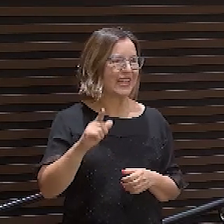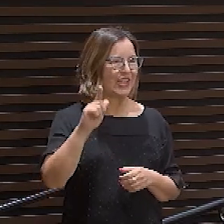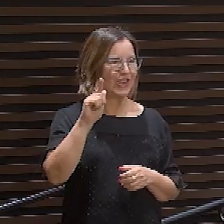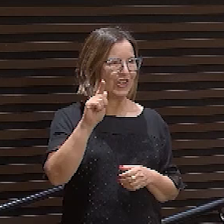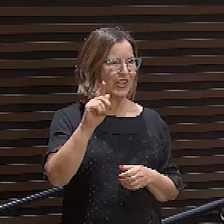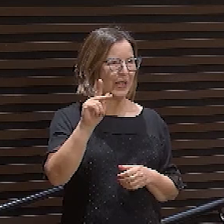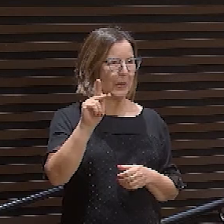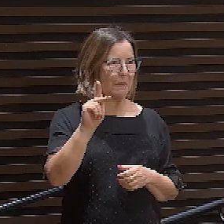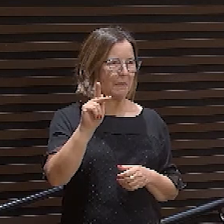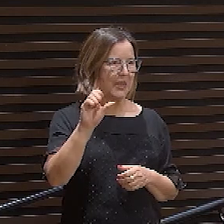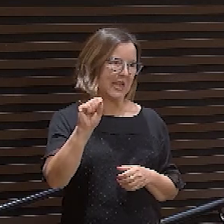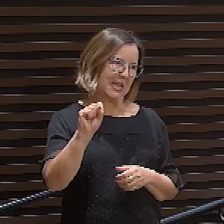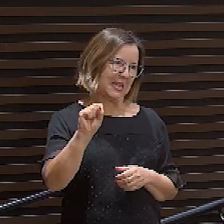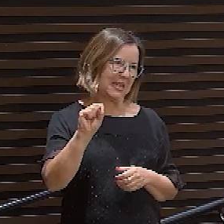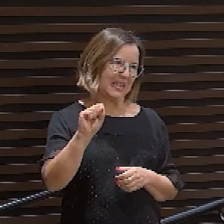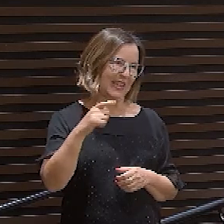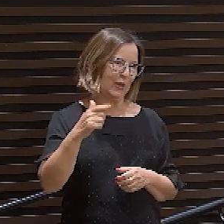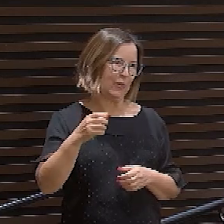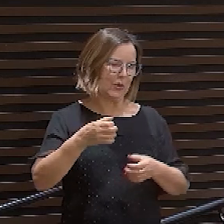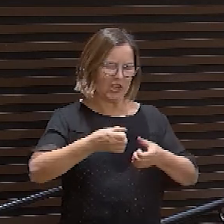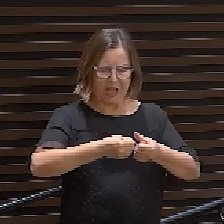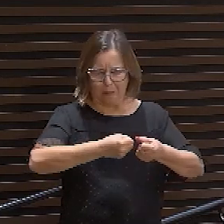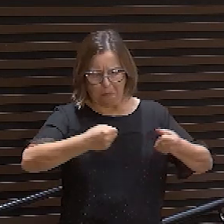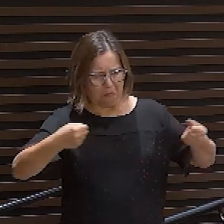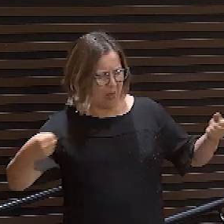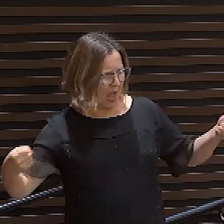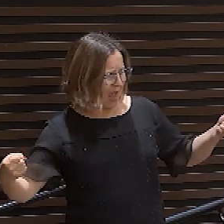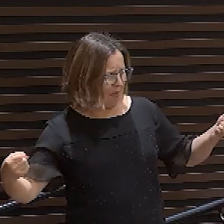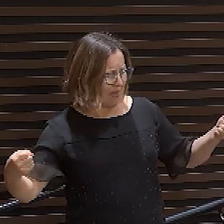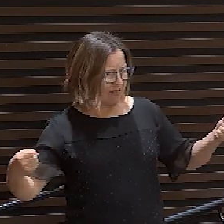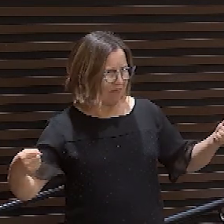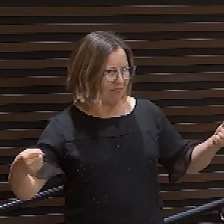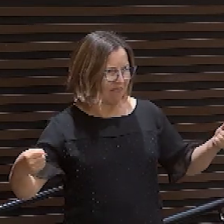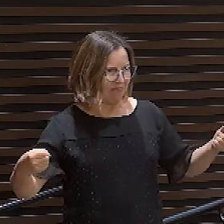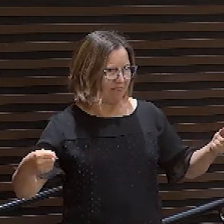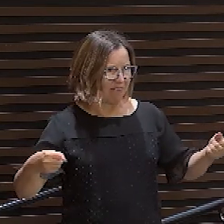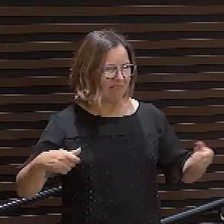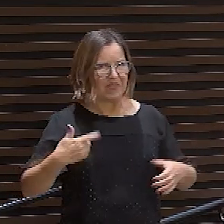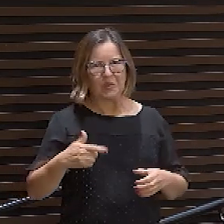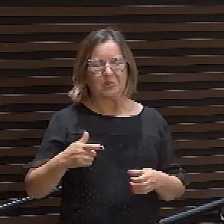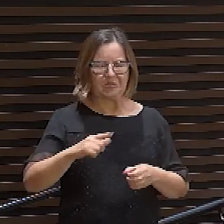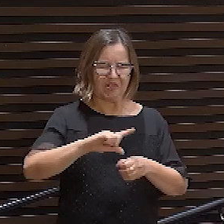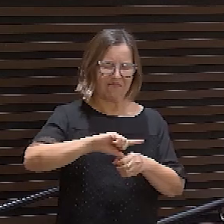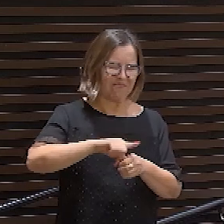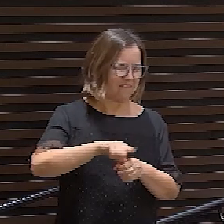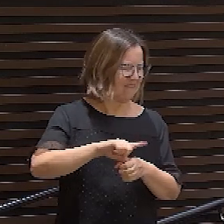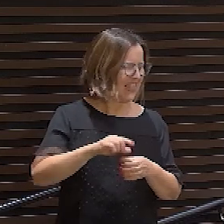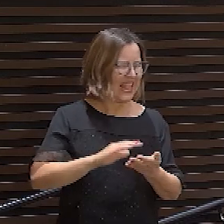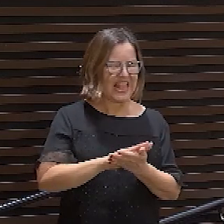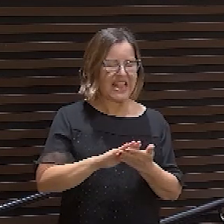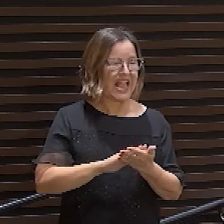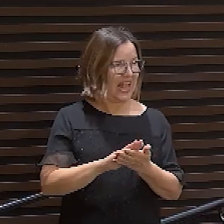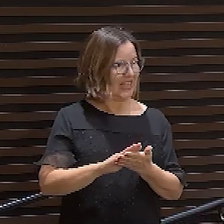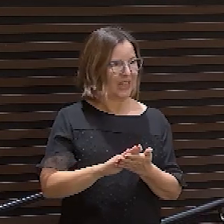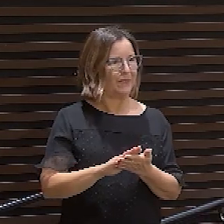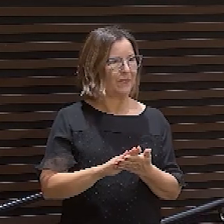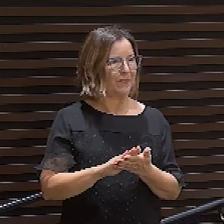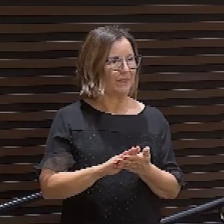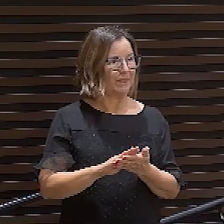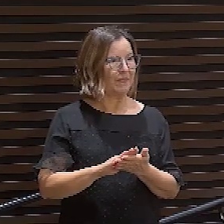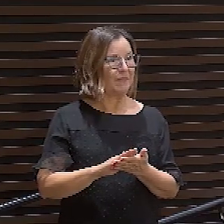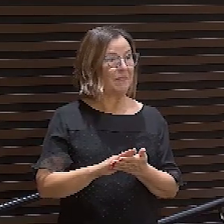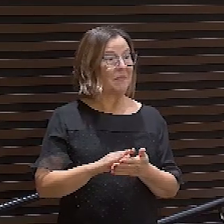sem mapa, sem nenhuma orientação, simplesmente Deus dizendo: eu te